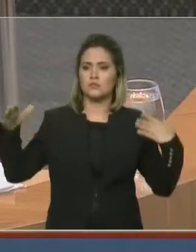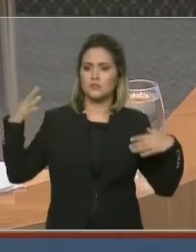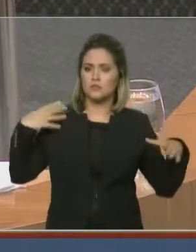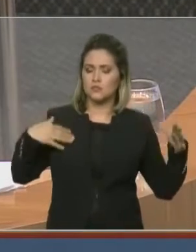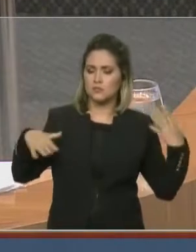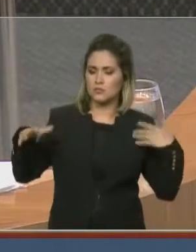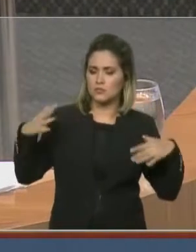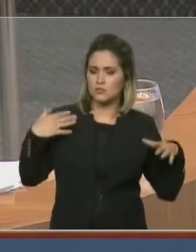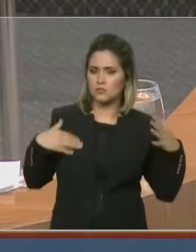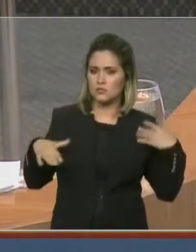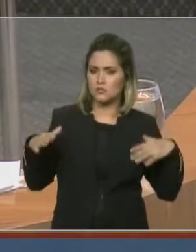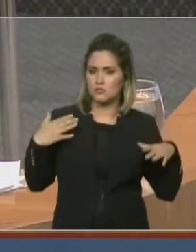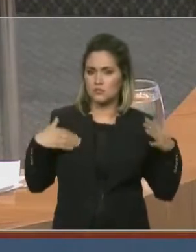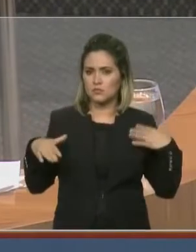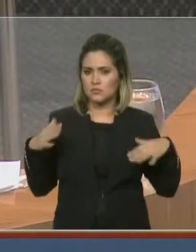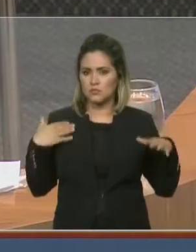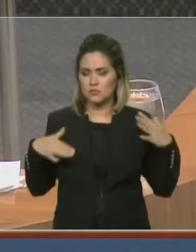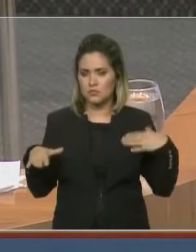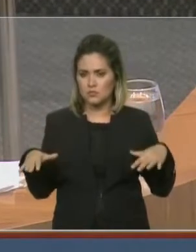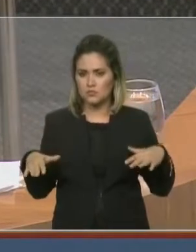à previdência social,